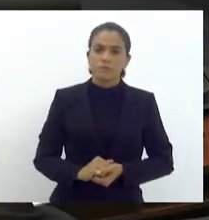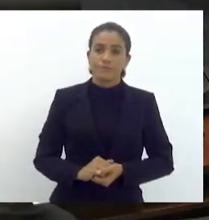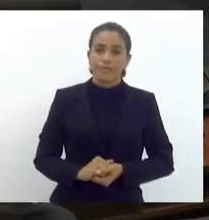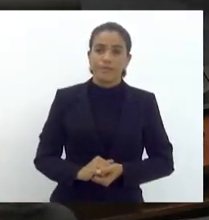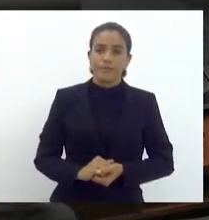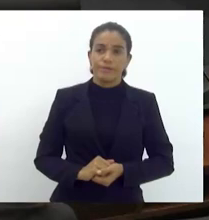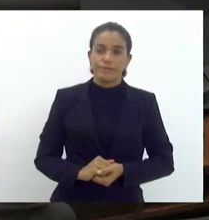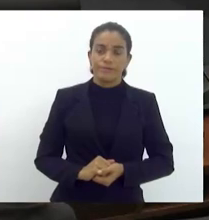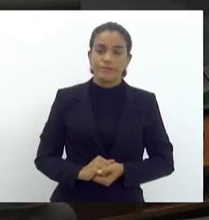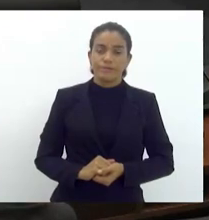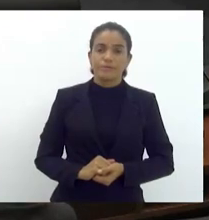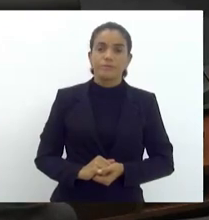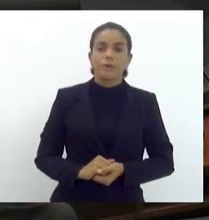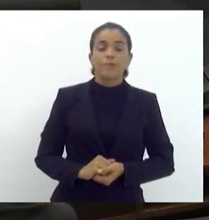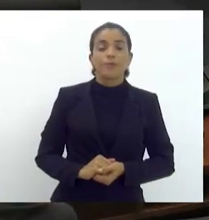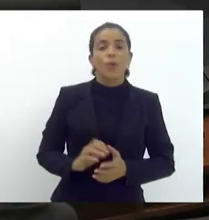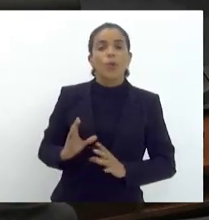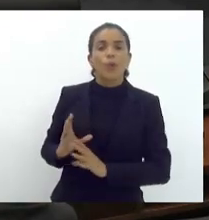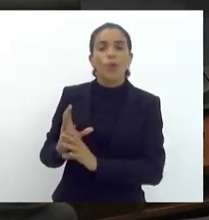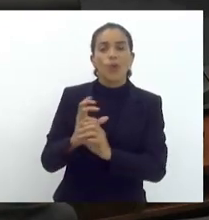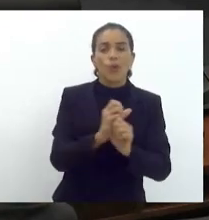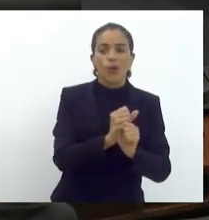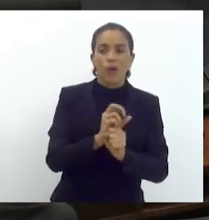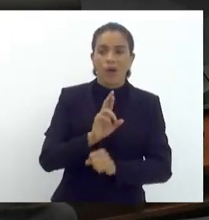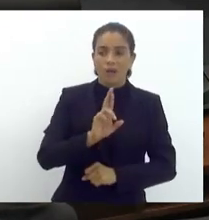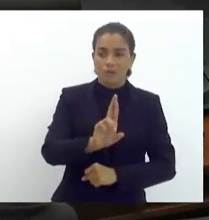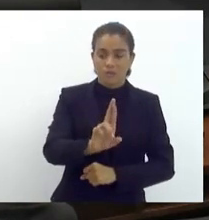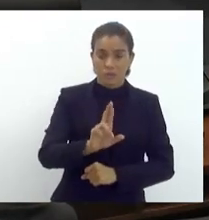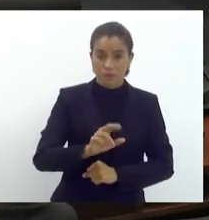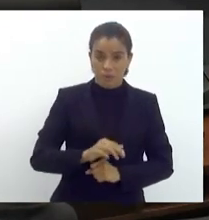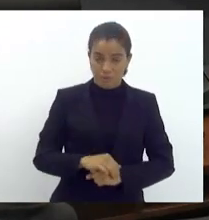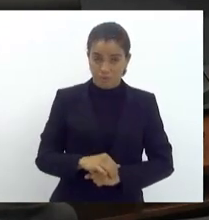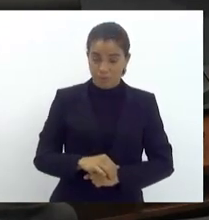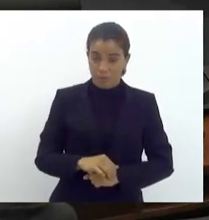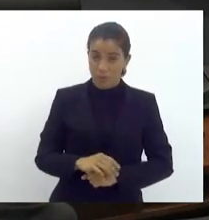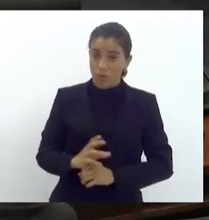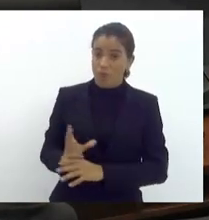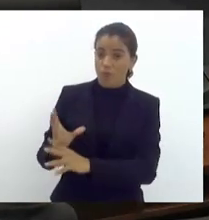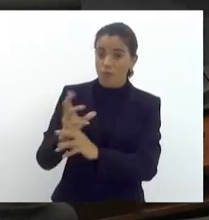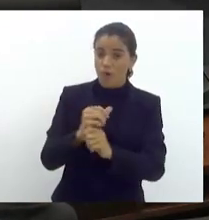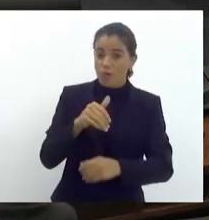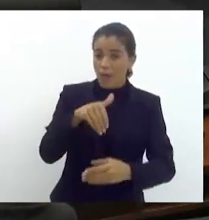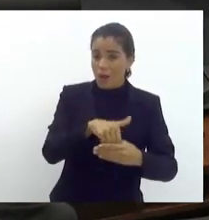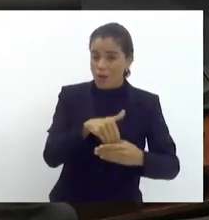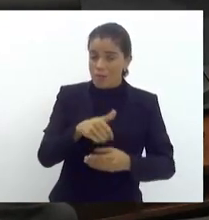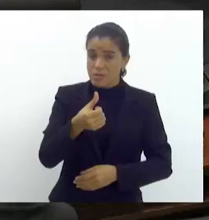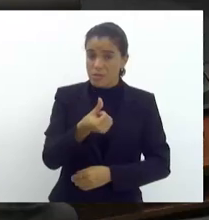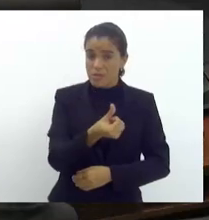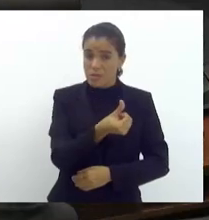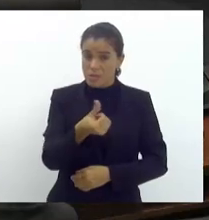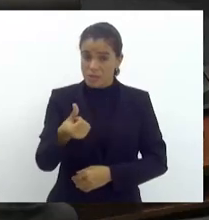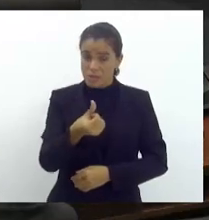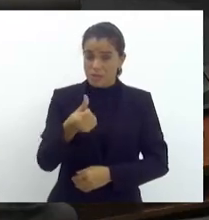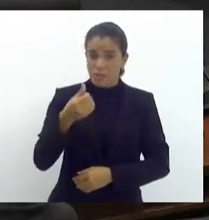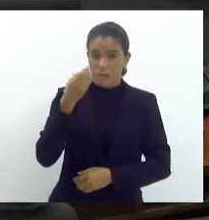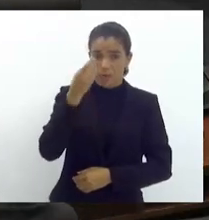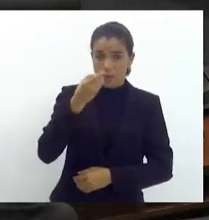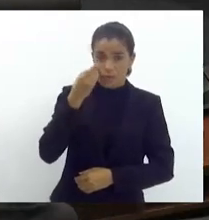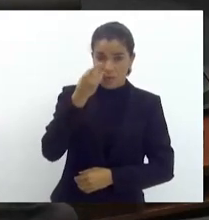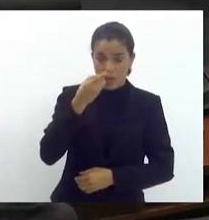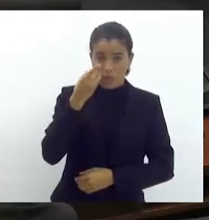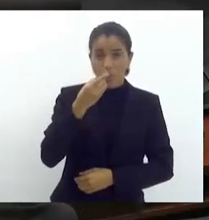a presidência proclama o resultado votaram 66 deputados